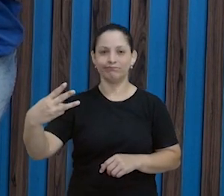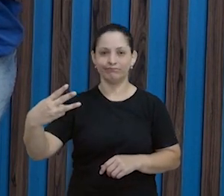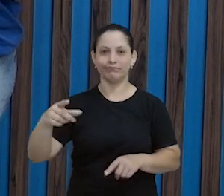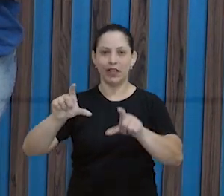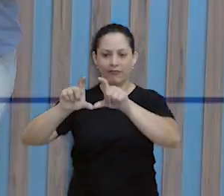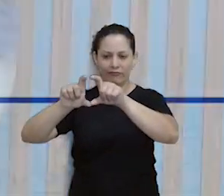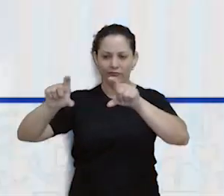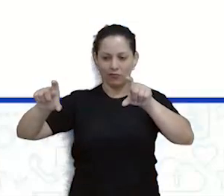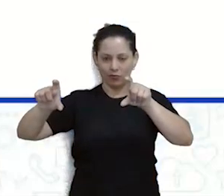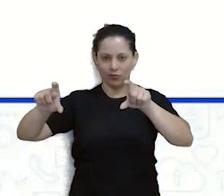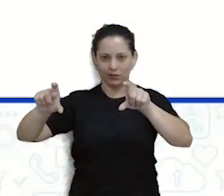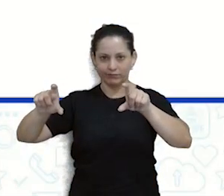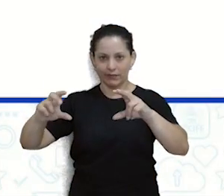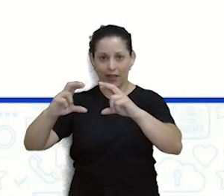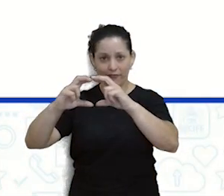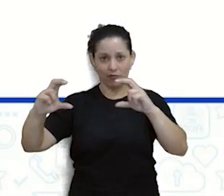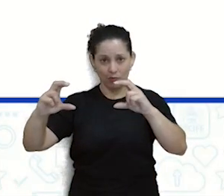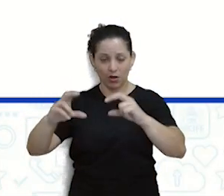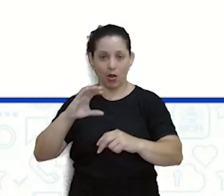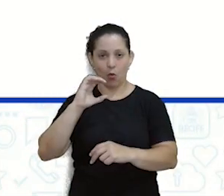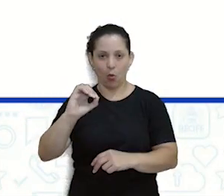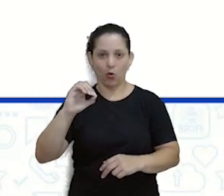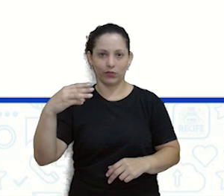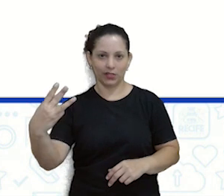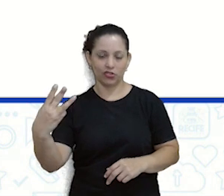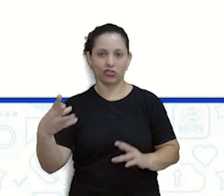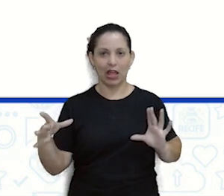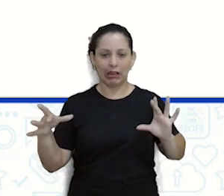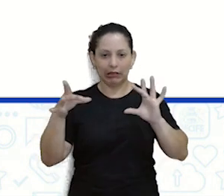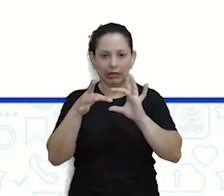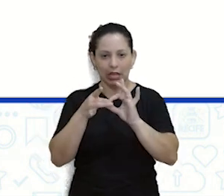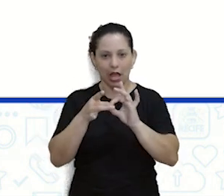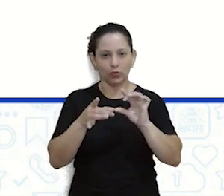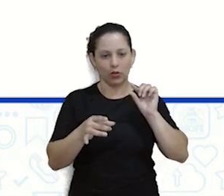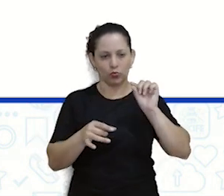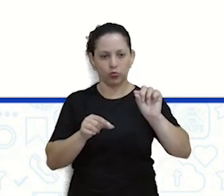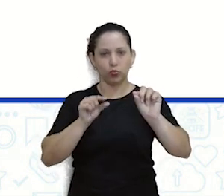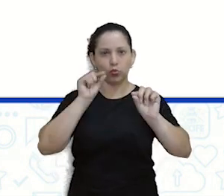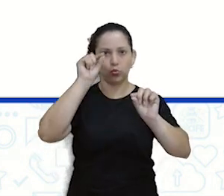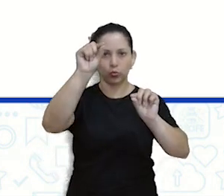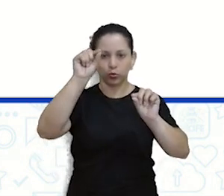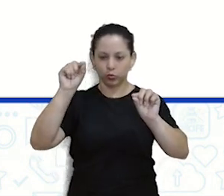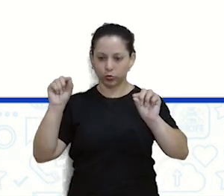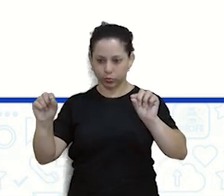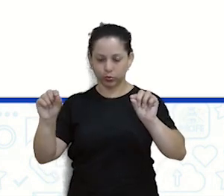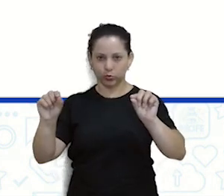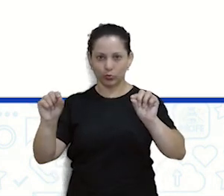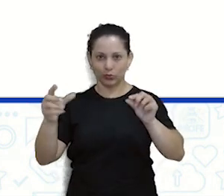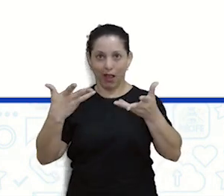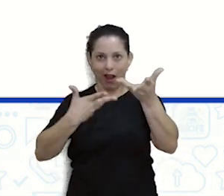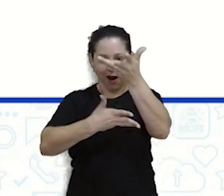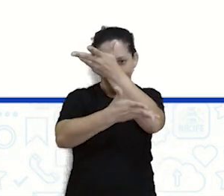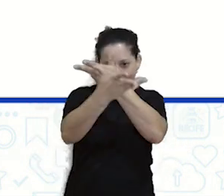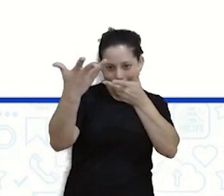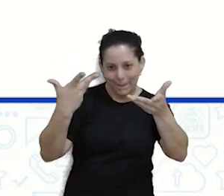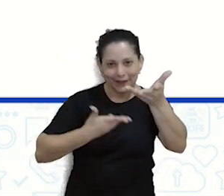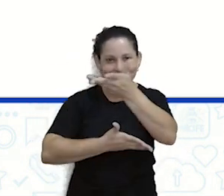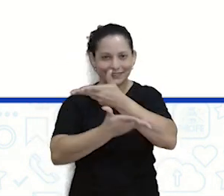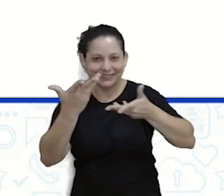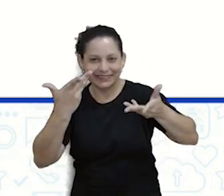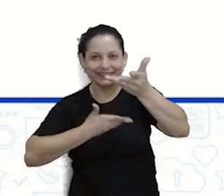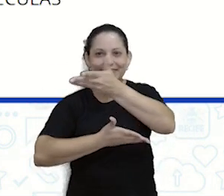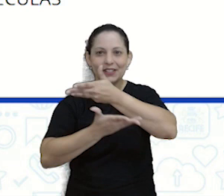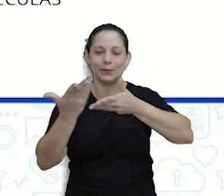do ozônio. Os 3 oxigênios, eles estão ligados por ligação covalente, tá certo? Então, há um compartilhamento entre